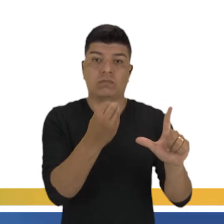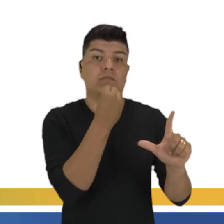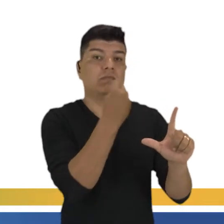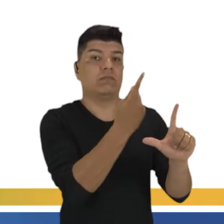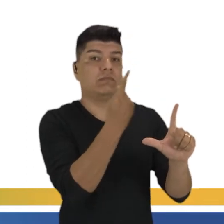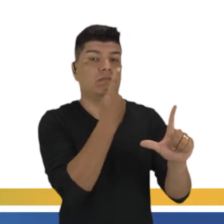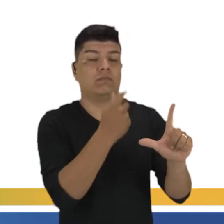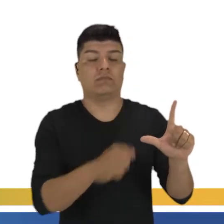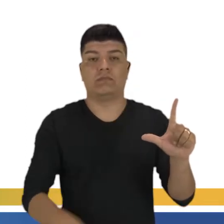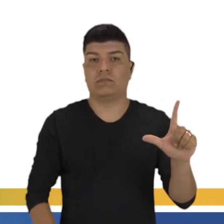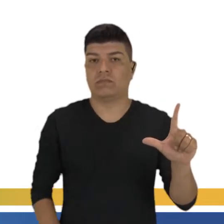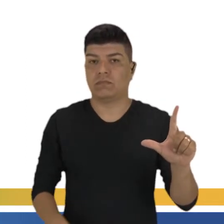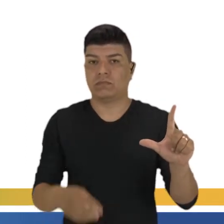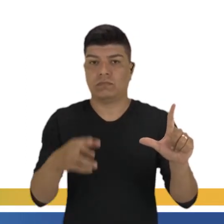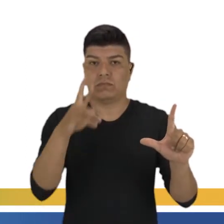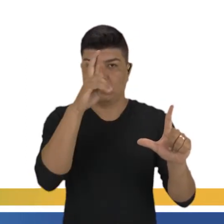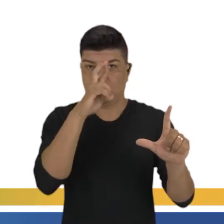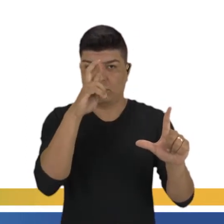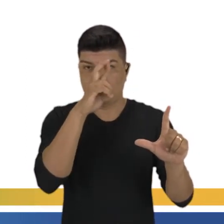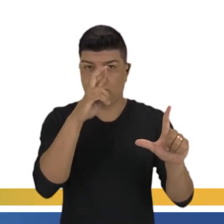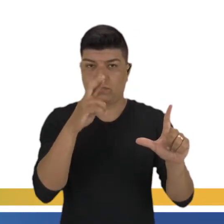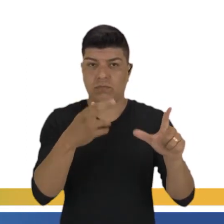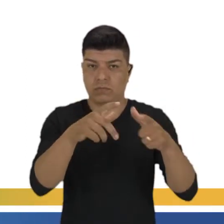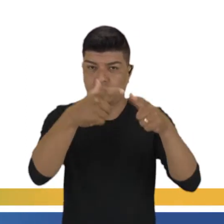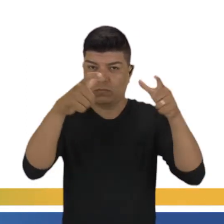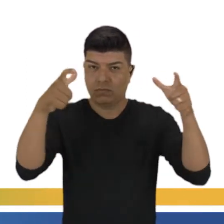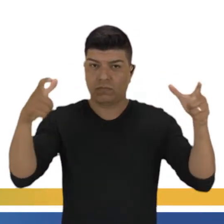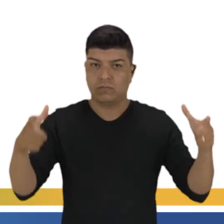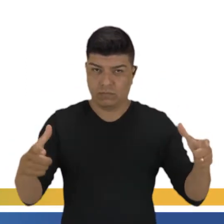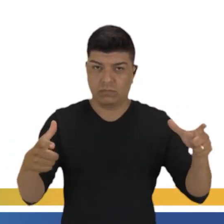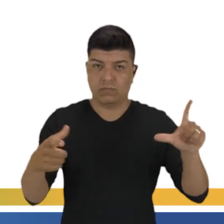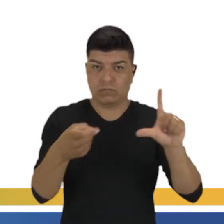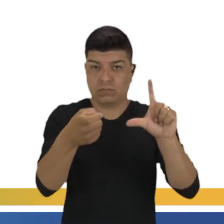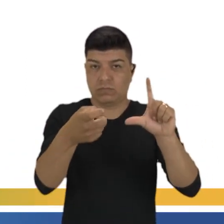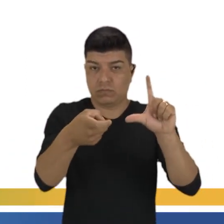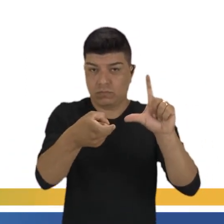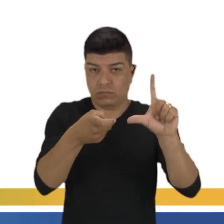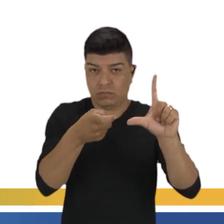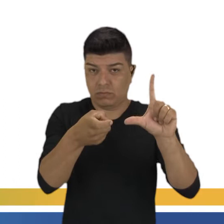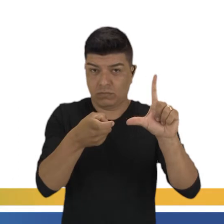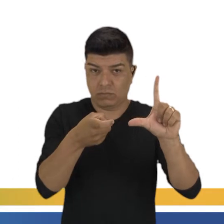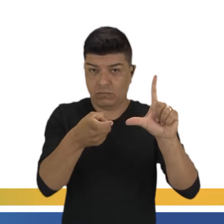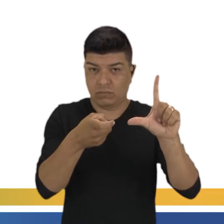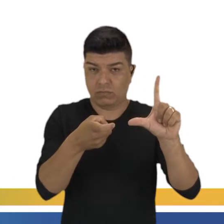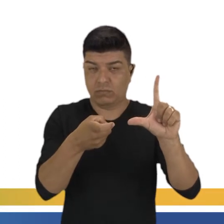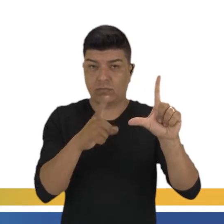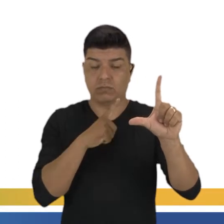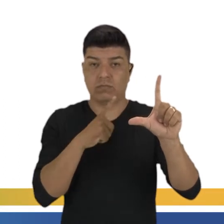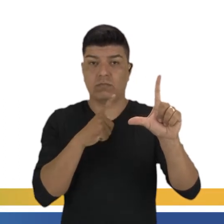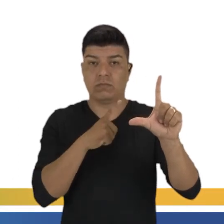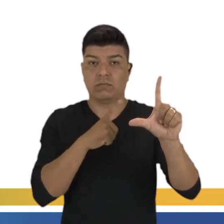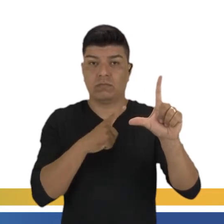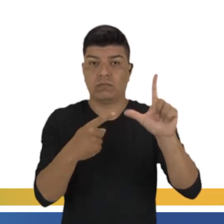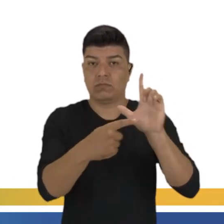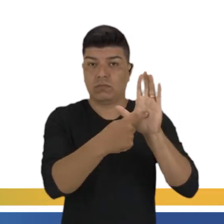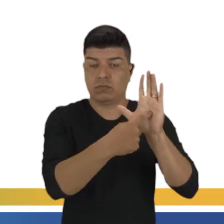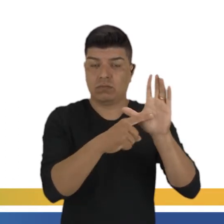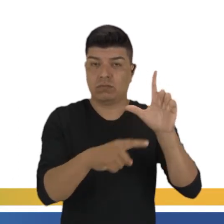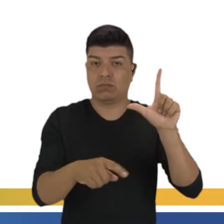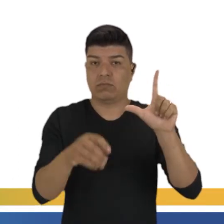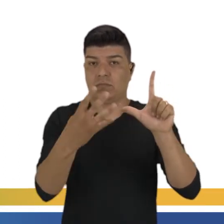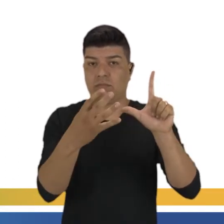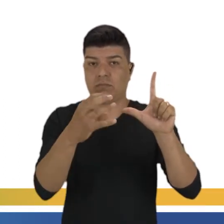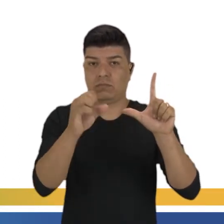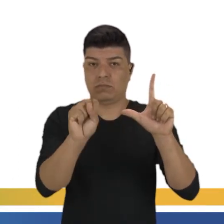proporcional. Observando o crescimento no eixo dos x, onde nós temos os pontos 4,